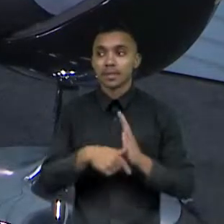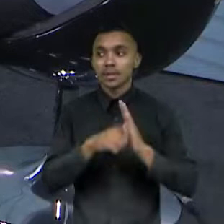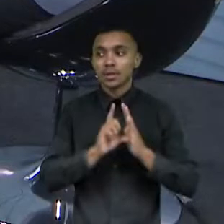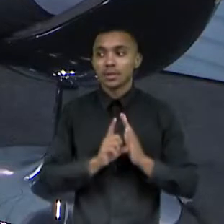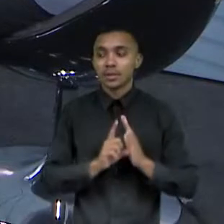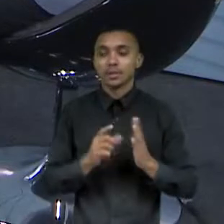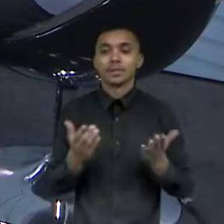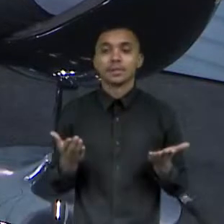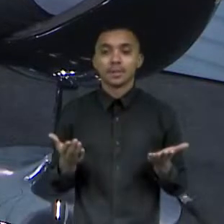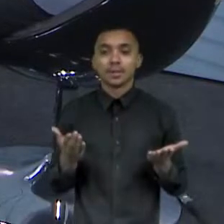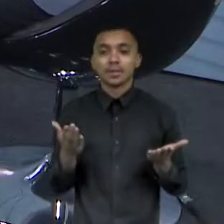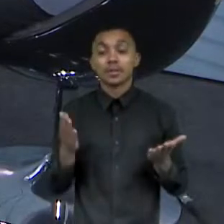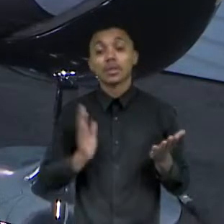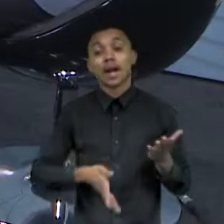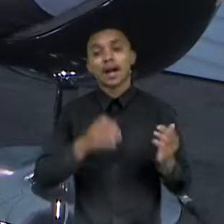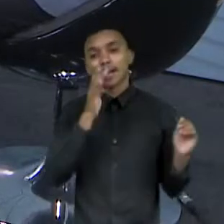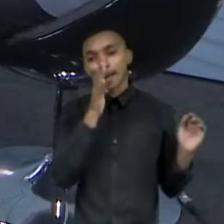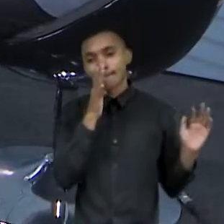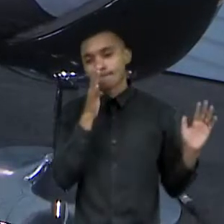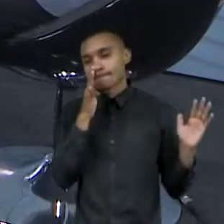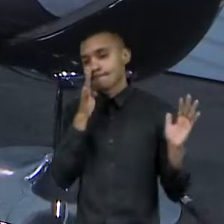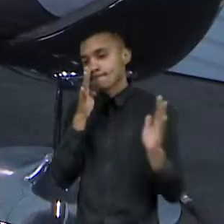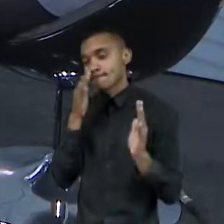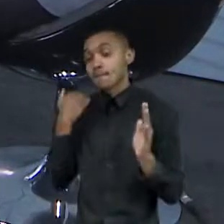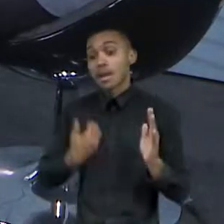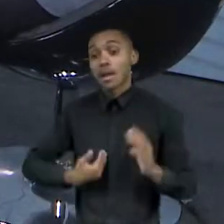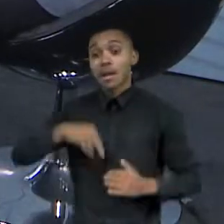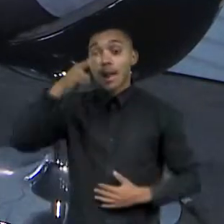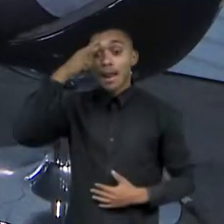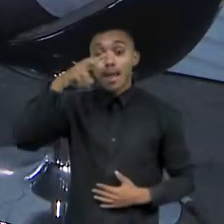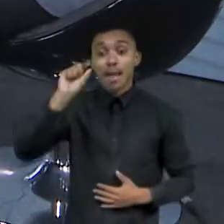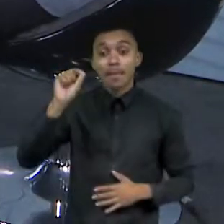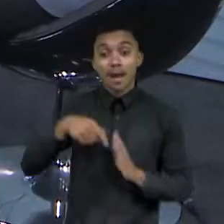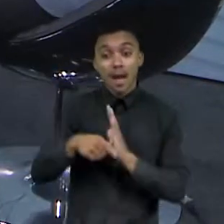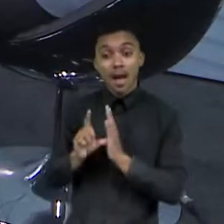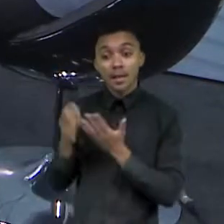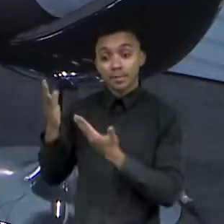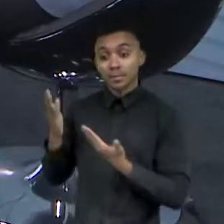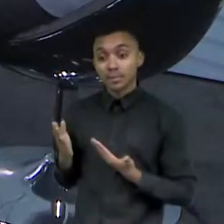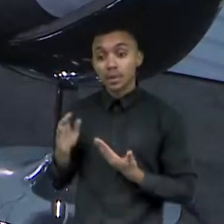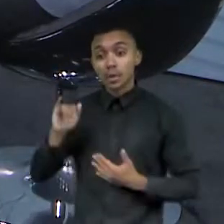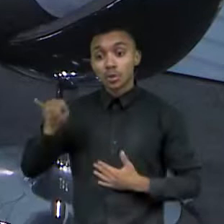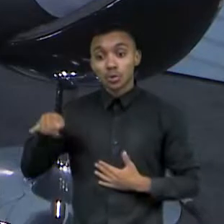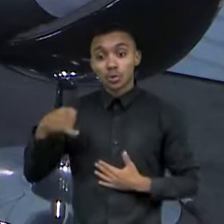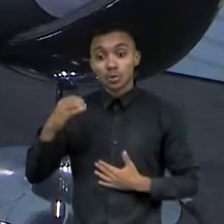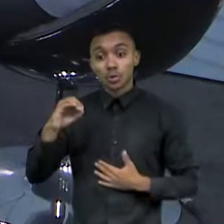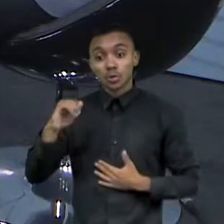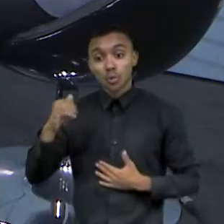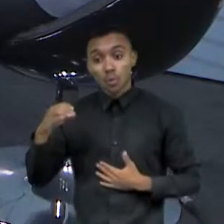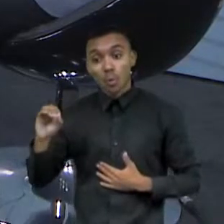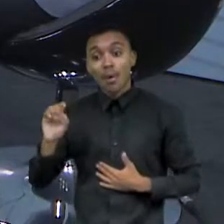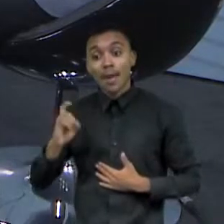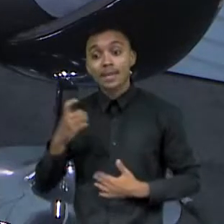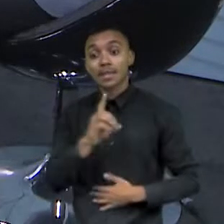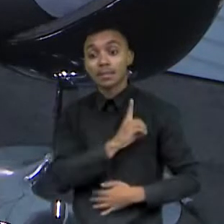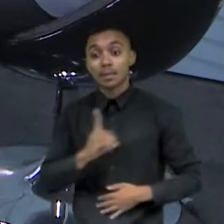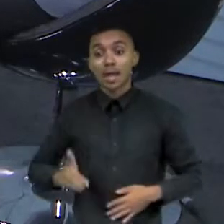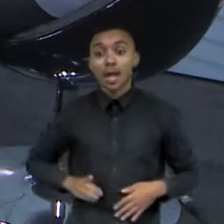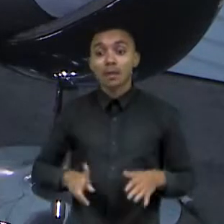eu praticamente acompanhei. Eu me lembro que o João Alfredo era deputado aqui, né, na Assembleia,